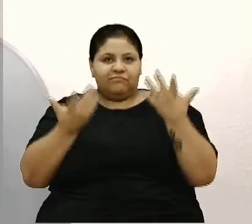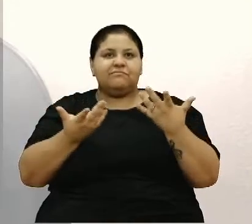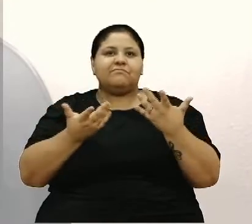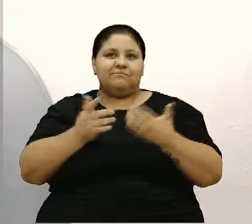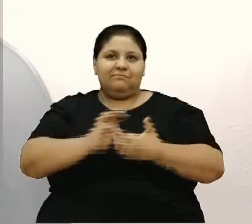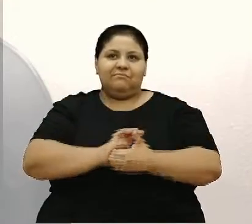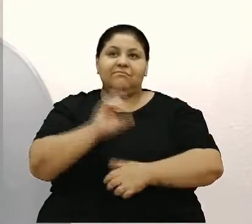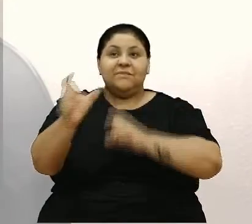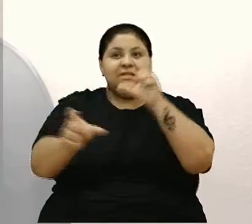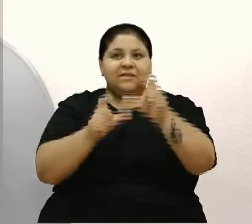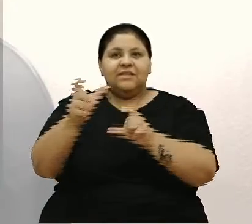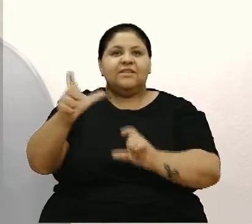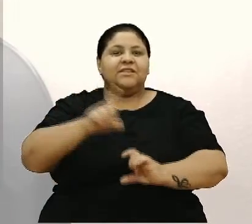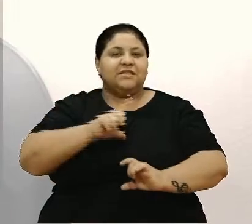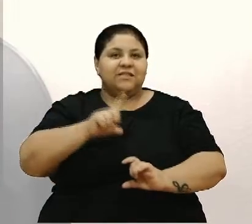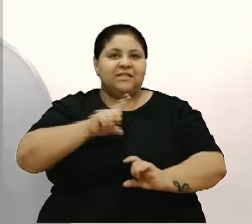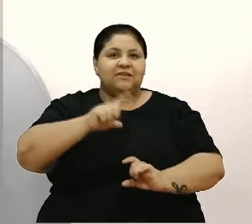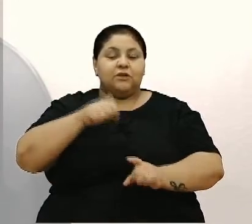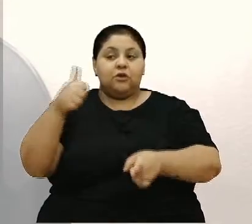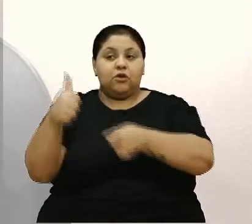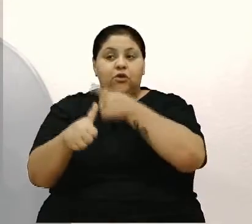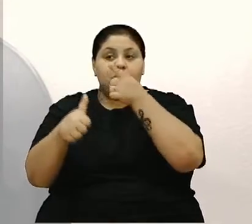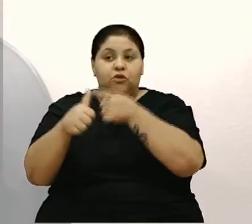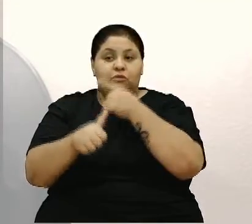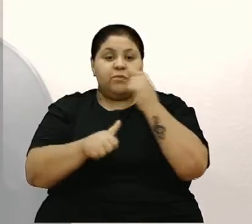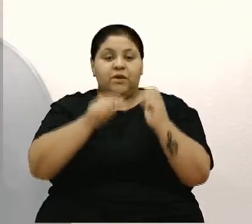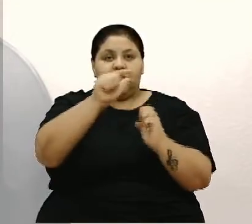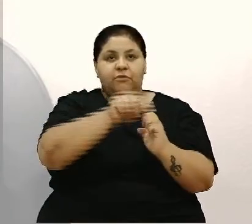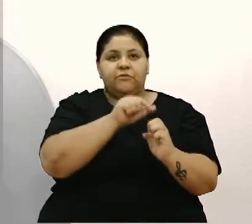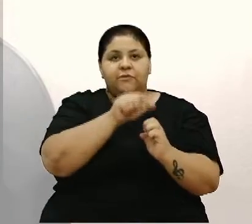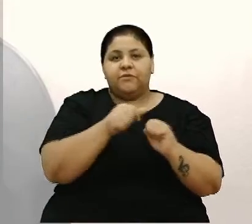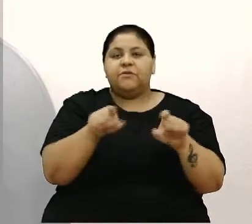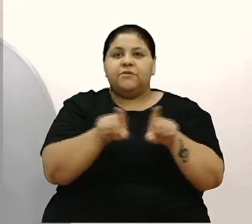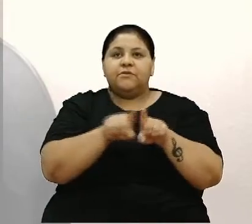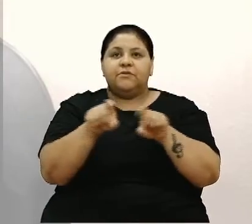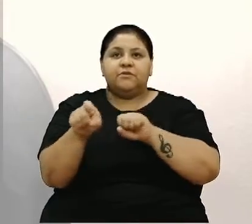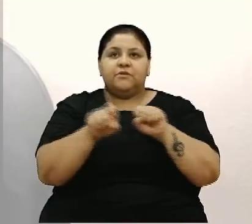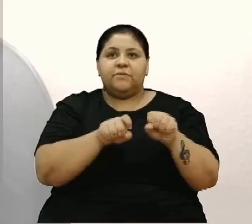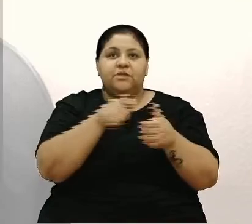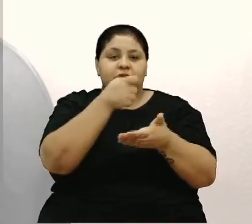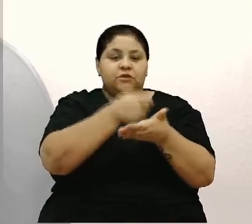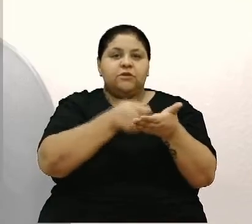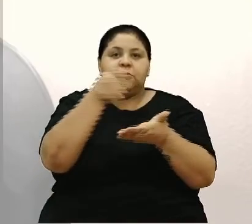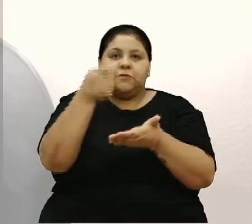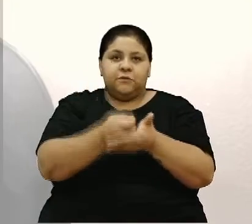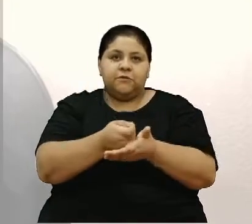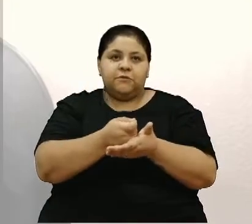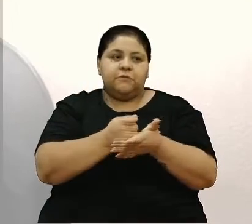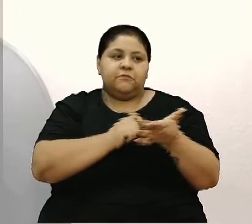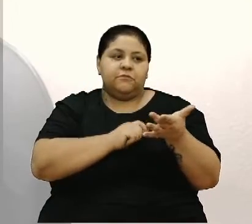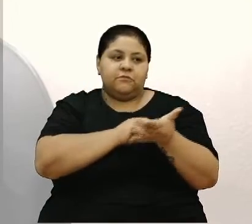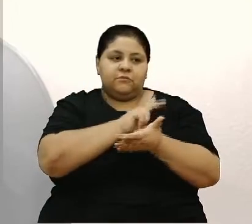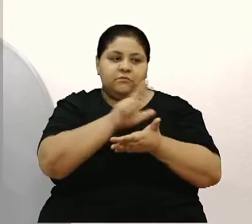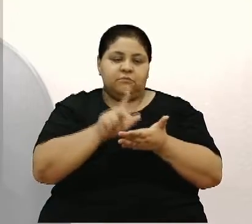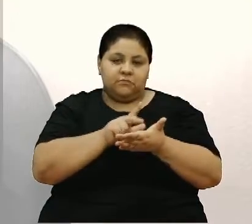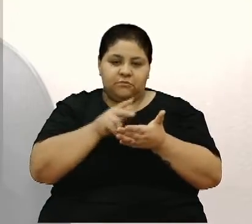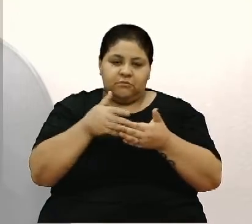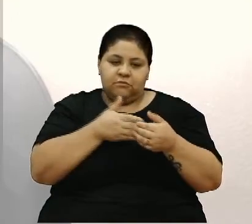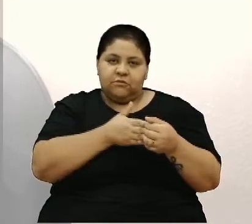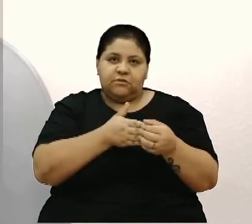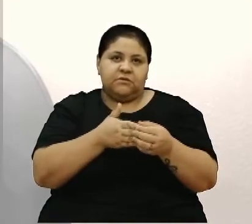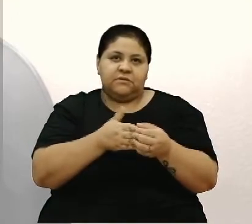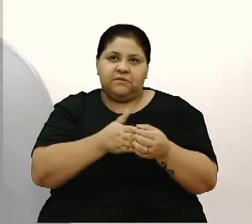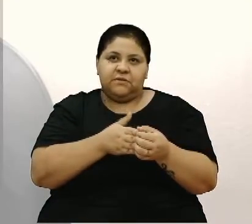dessas pessoas de ter o seu primeiro empresa, né? E também de poder contratar. E diversas que acompanhei naquele